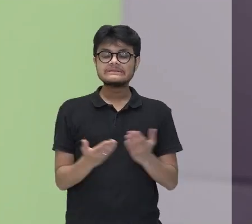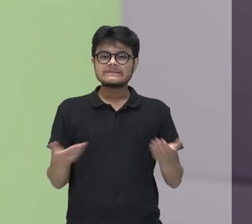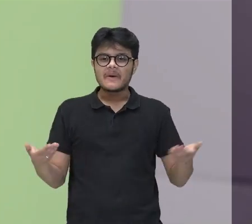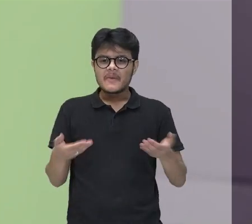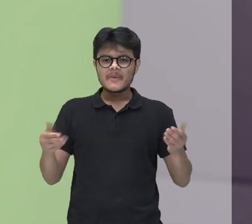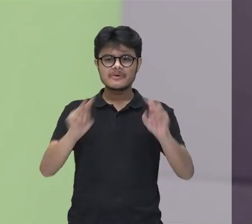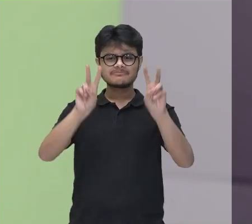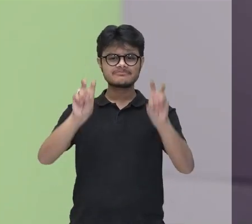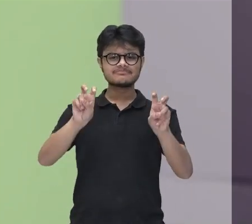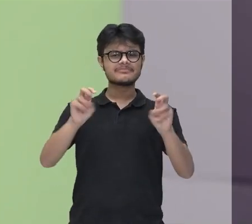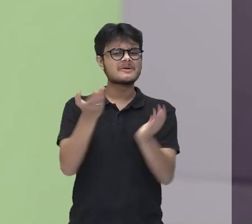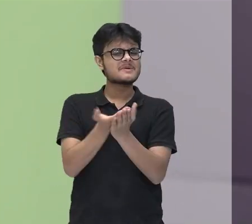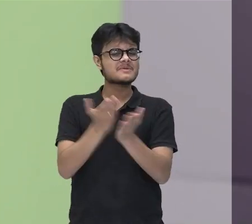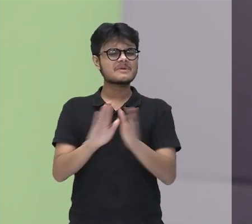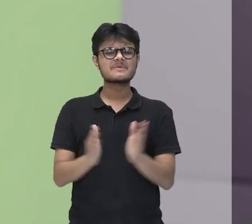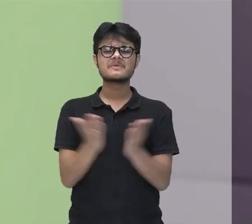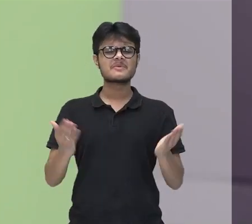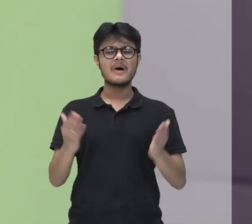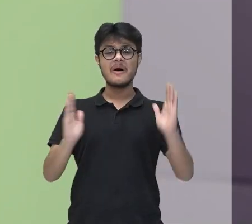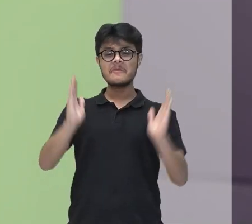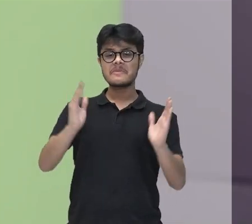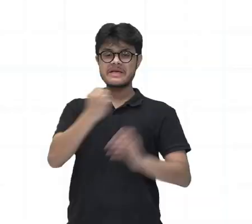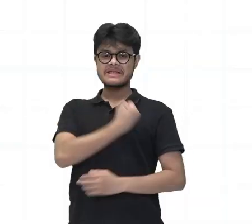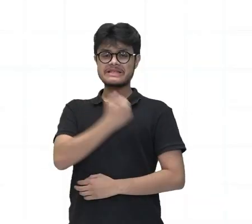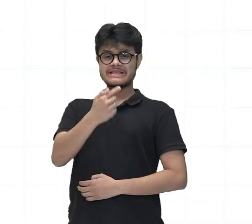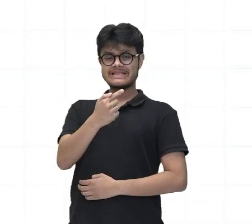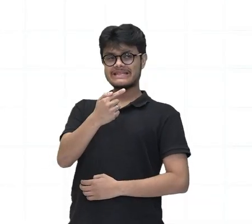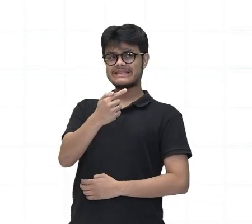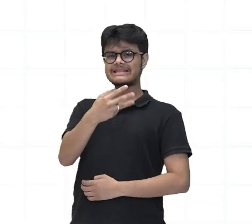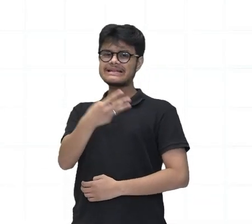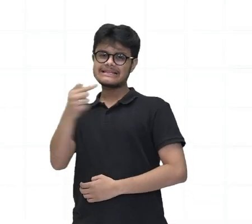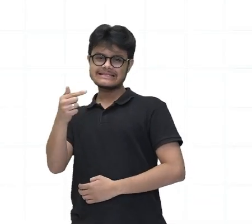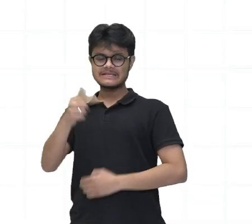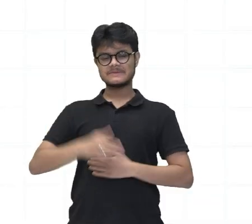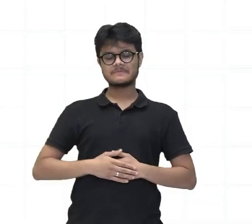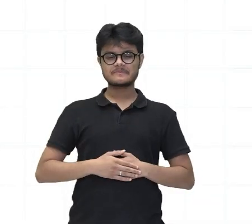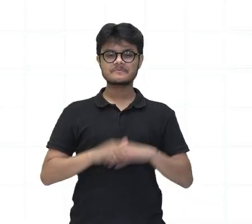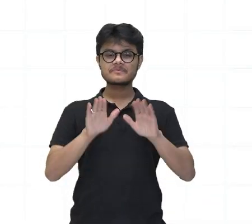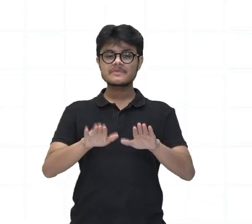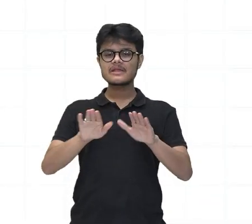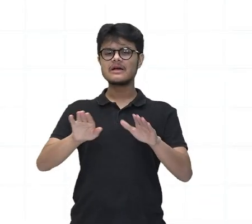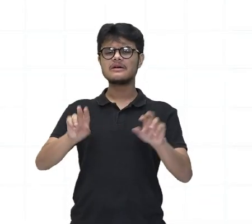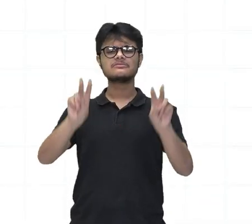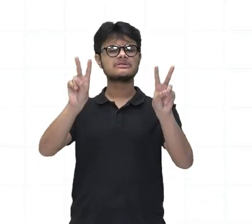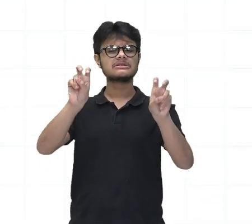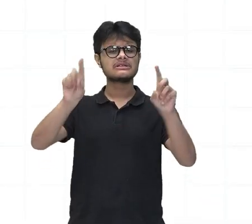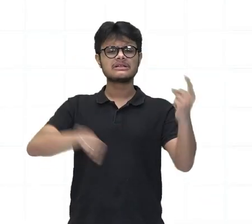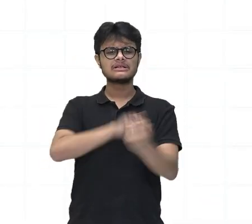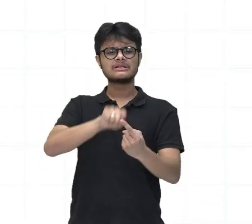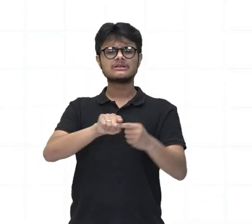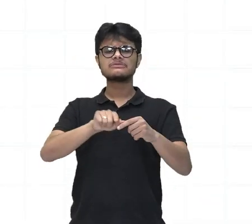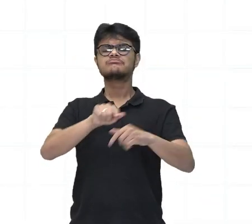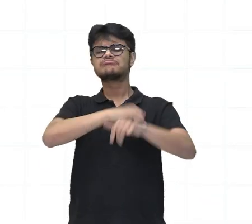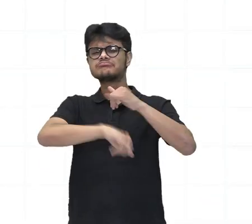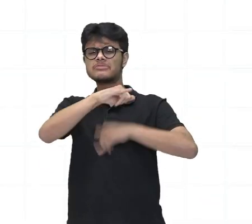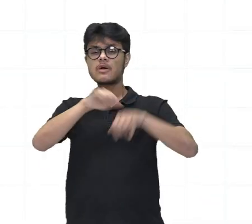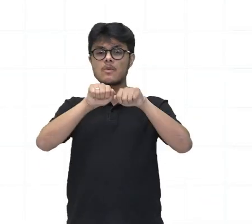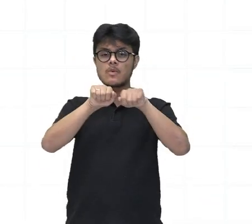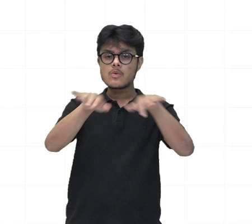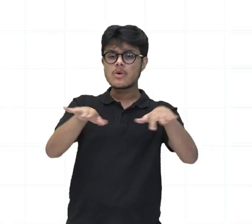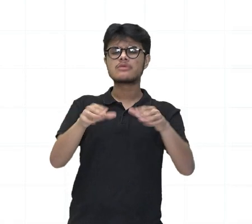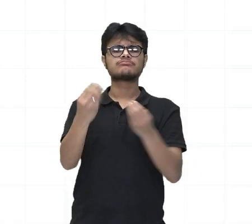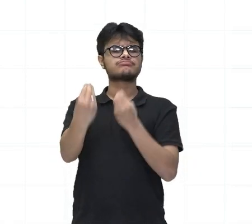ver aí o que temos na nossa aula 37, objeto de conhecimento, formas de propagação de